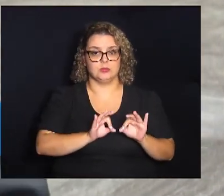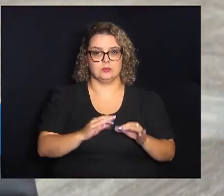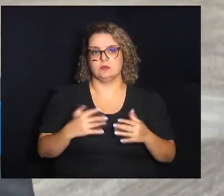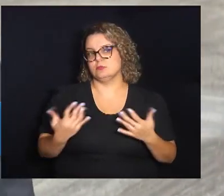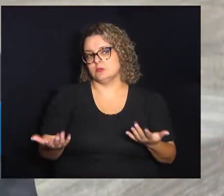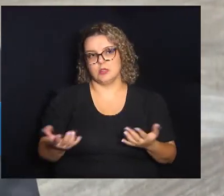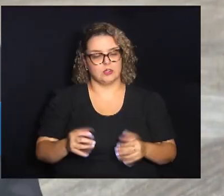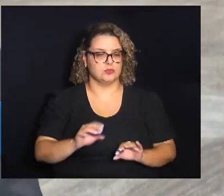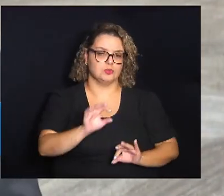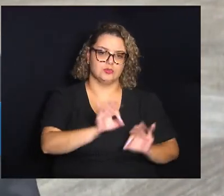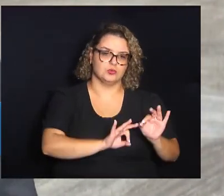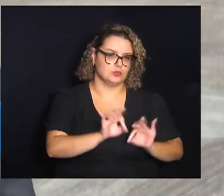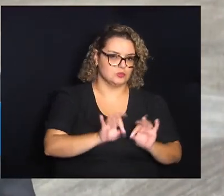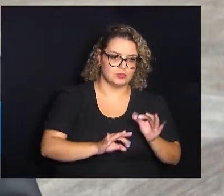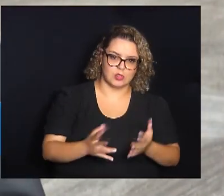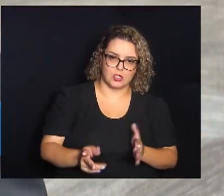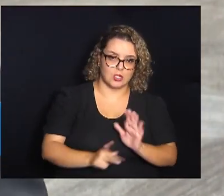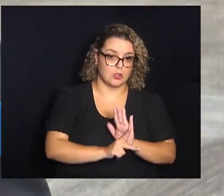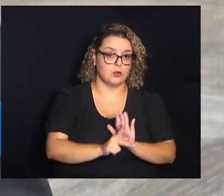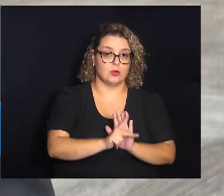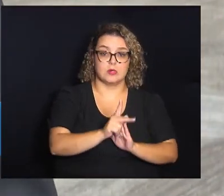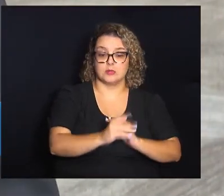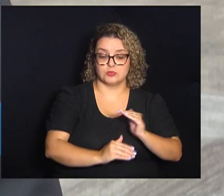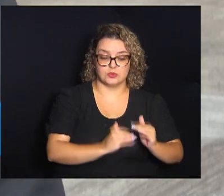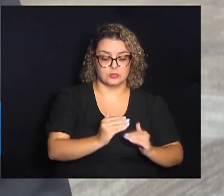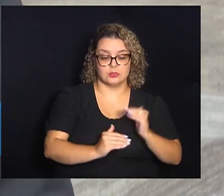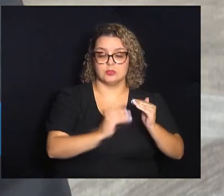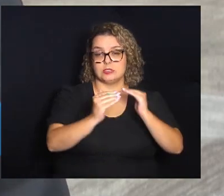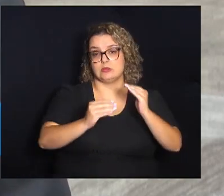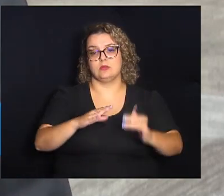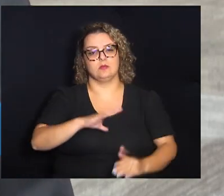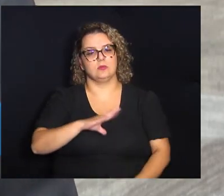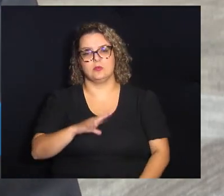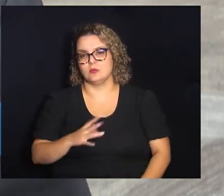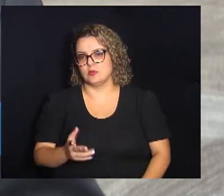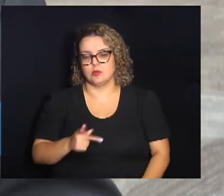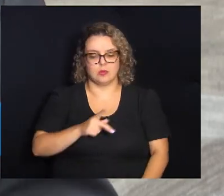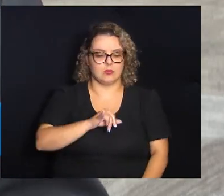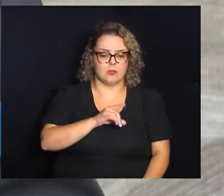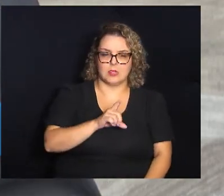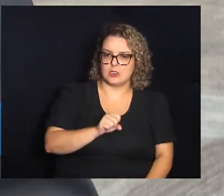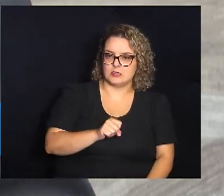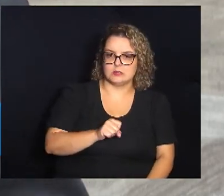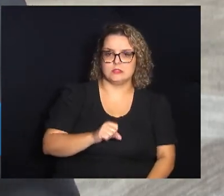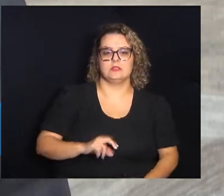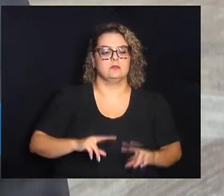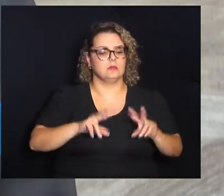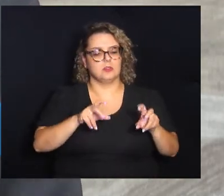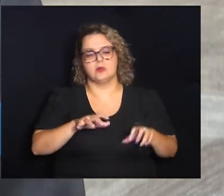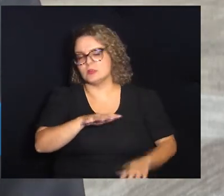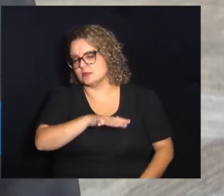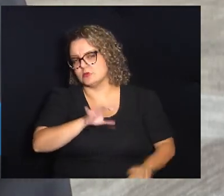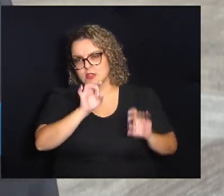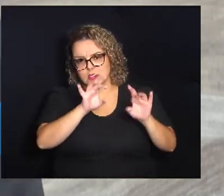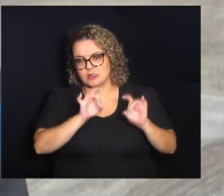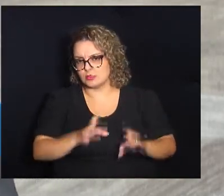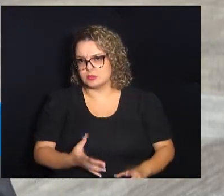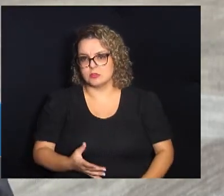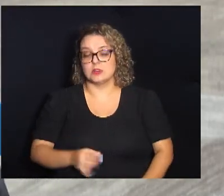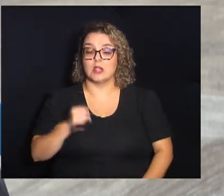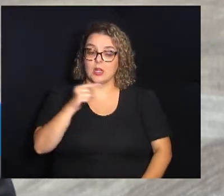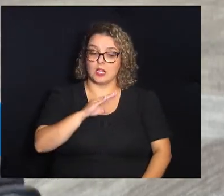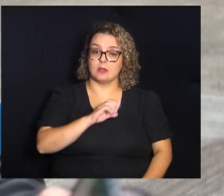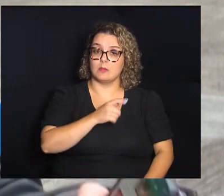os projetos de desenvolvimento da cidade, como o PIDES, que trata de uma questão específica na região do Ciatec, em Barão